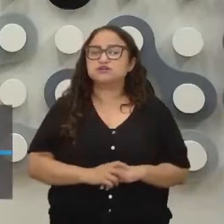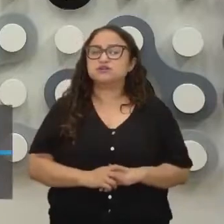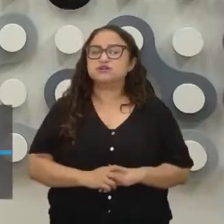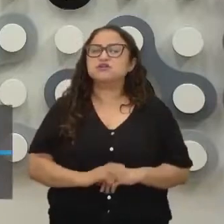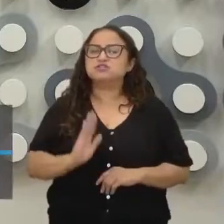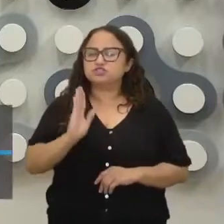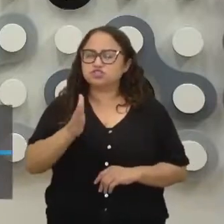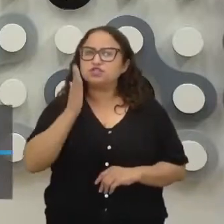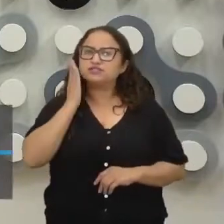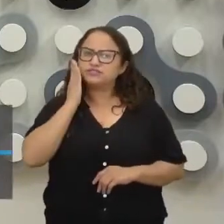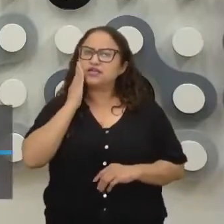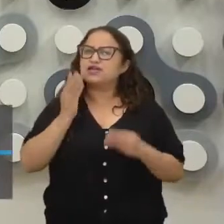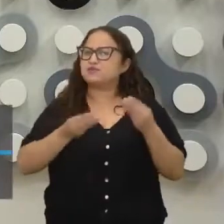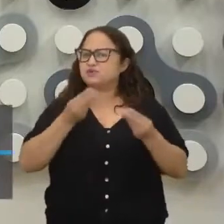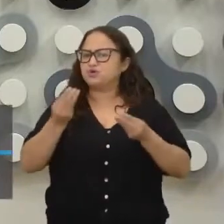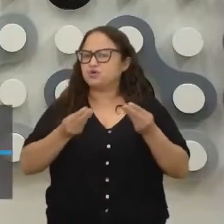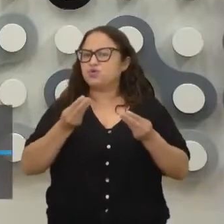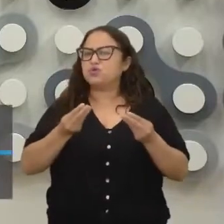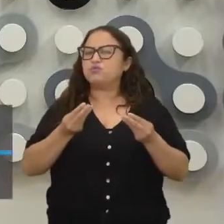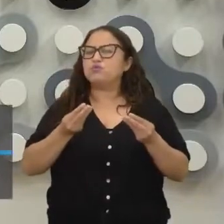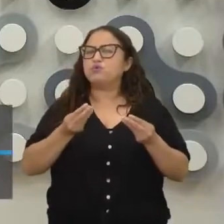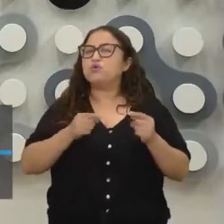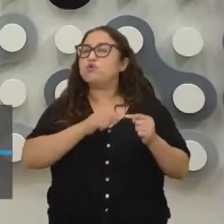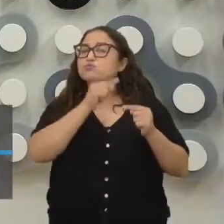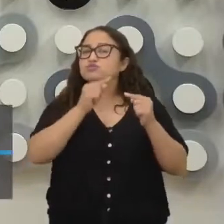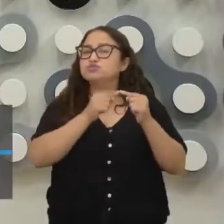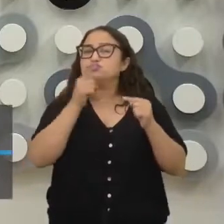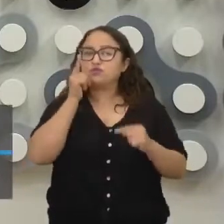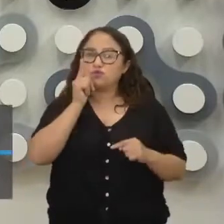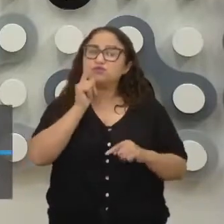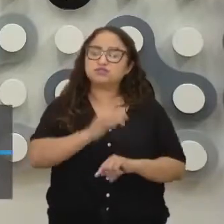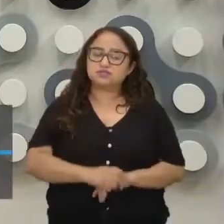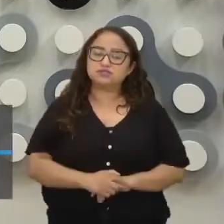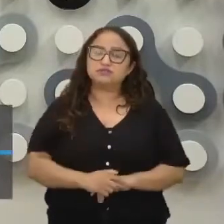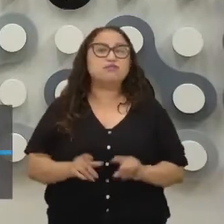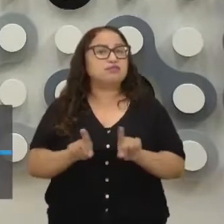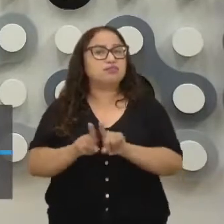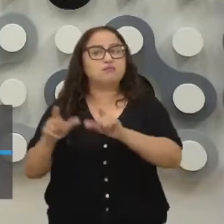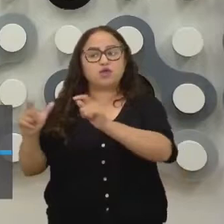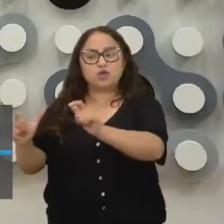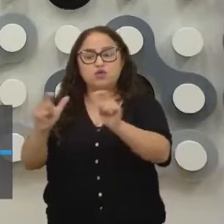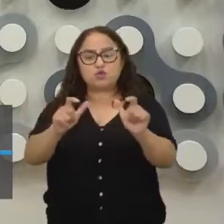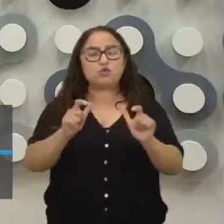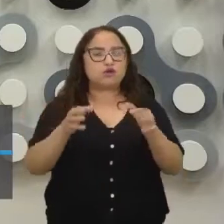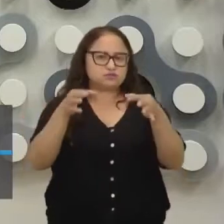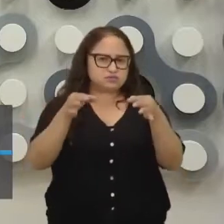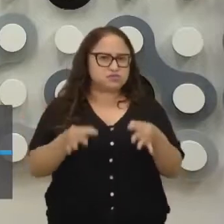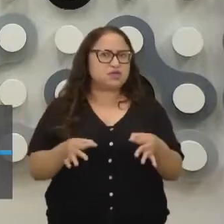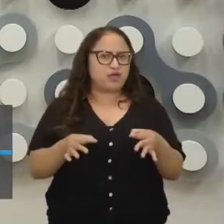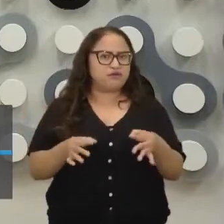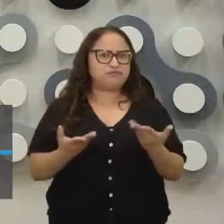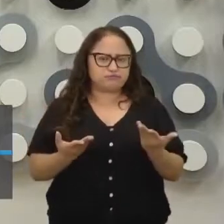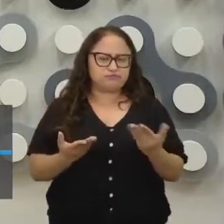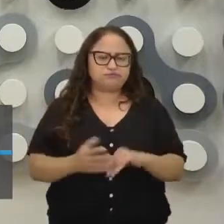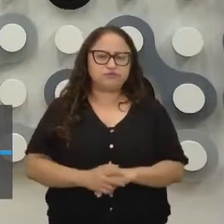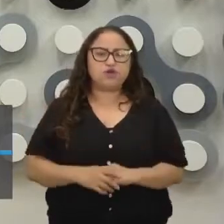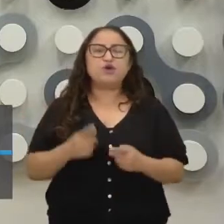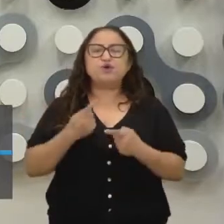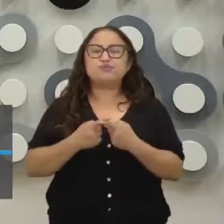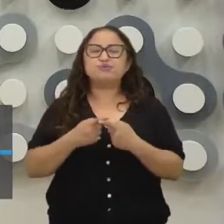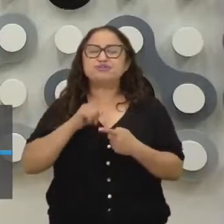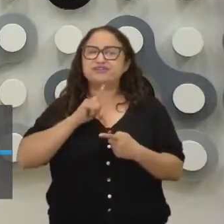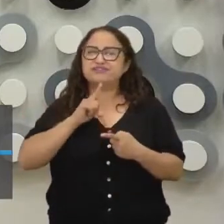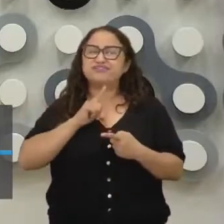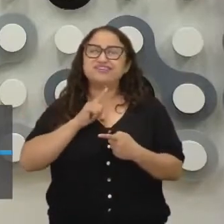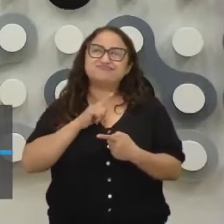já vão procurando aí realmente e em lugares fidedignos, né? Porque a gente também tem muitas